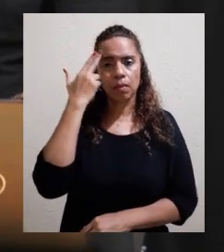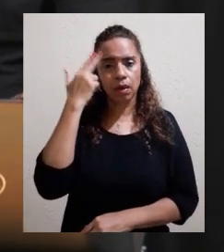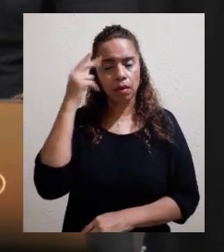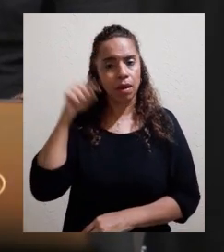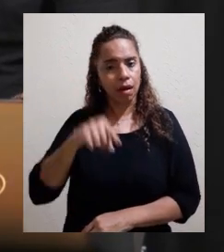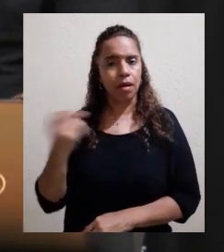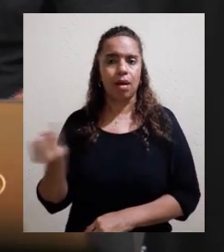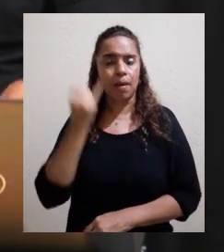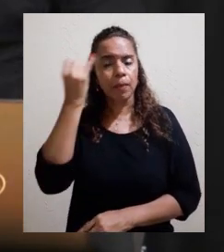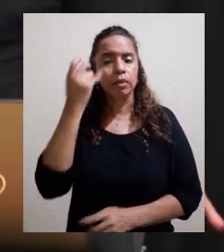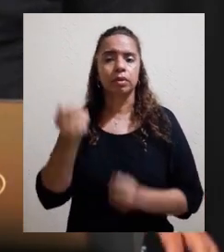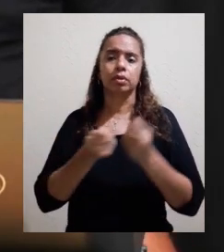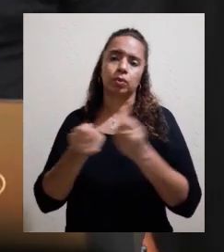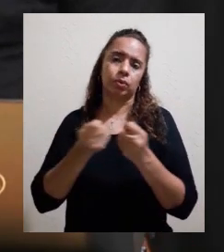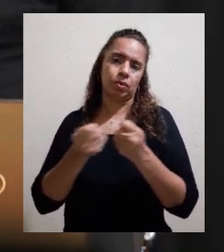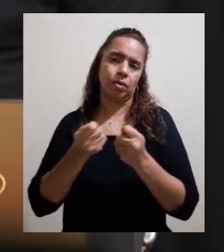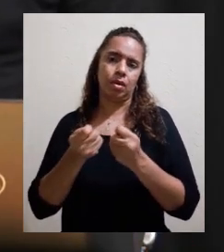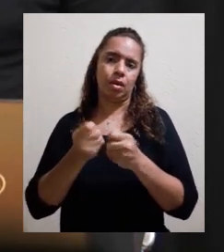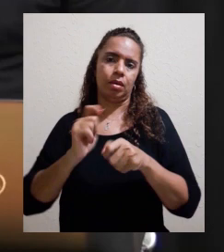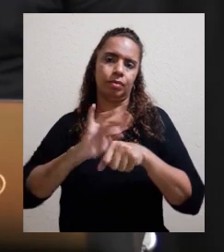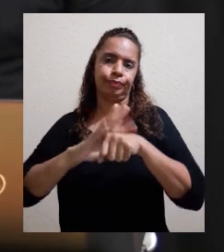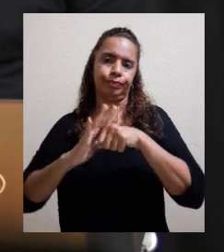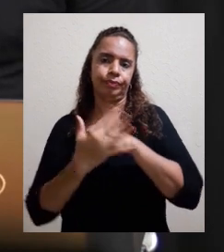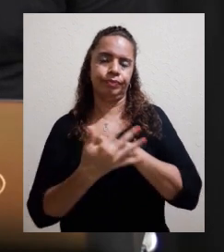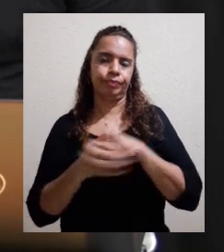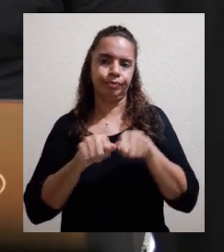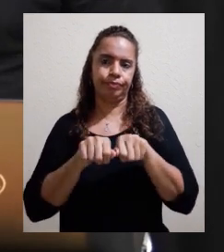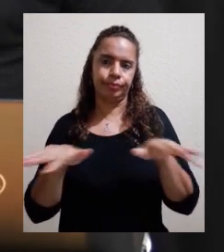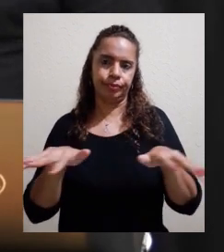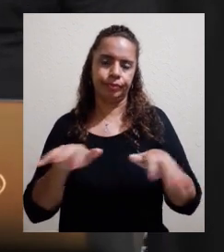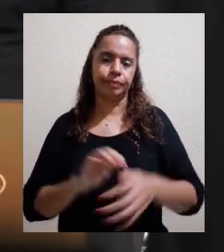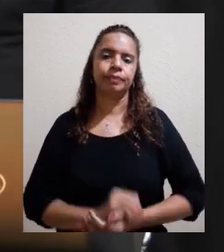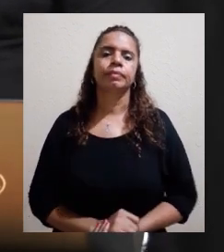para a contenção da epidemia,